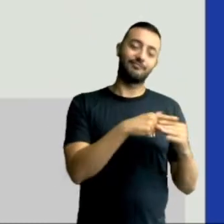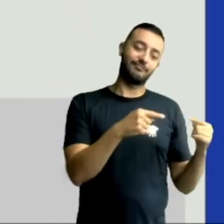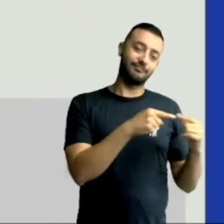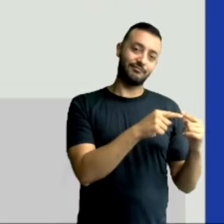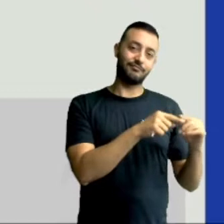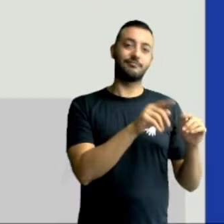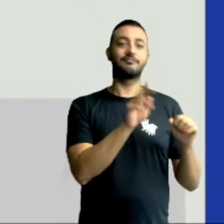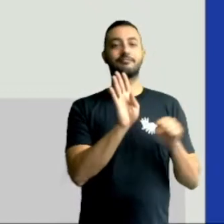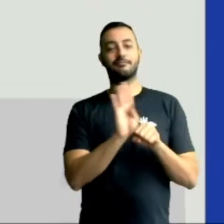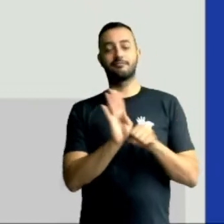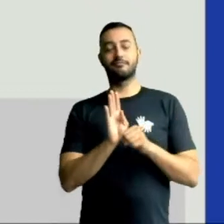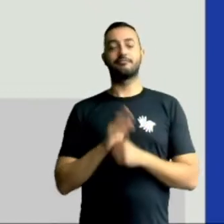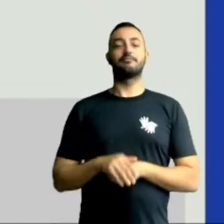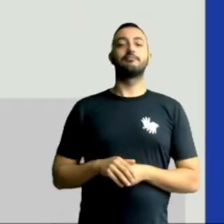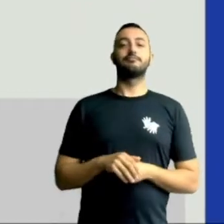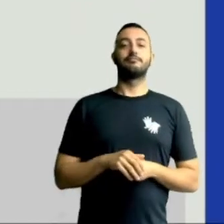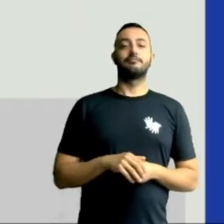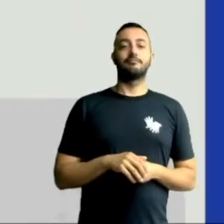que é um substantivo.